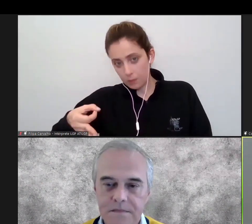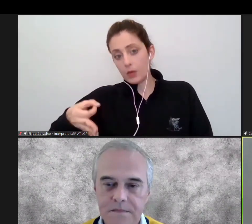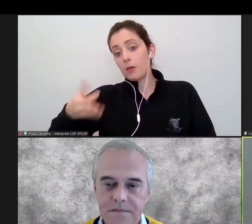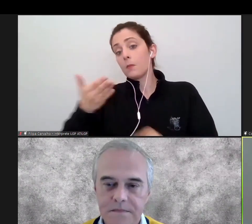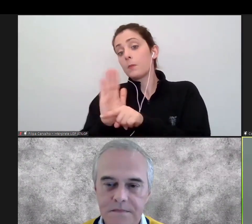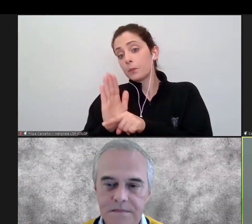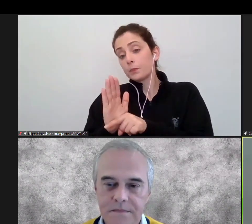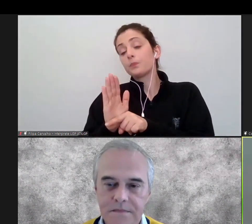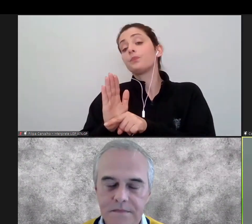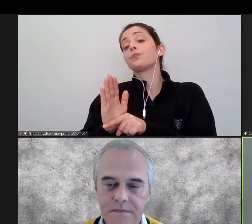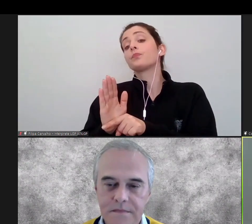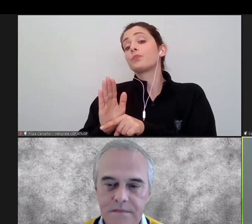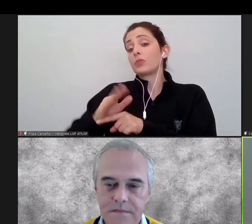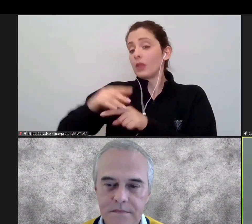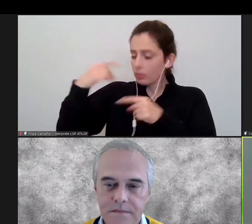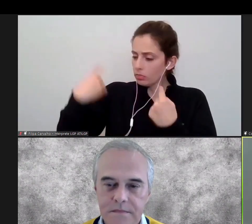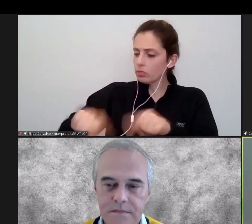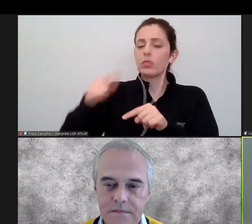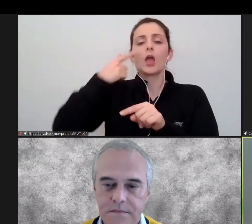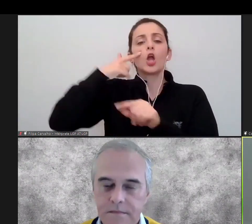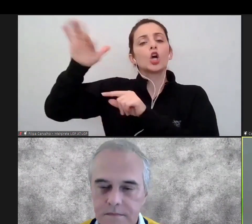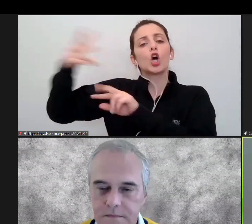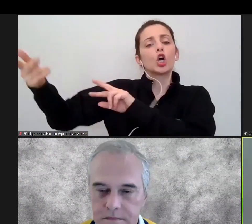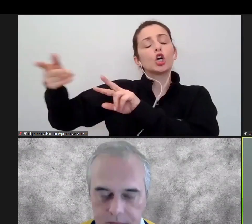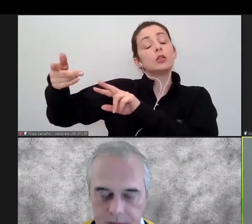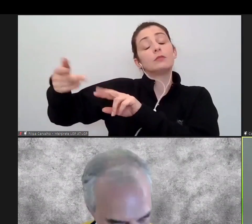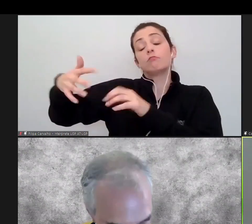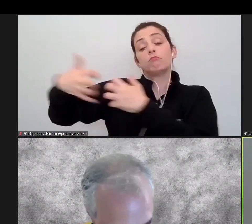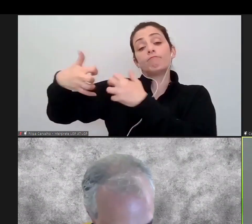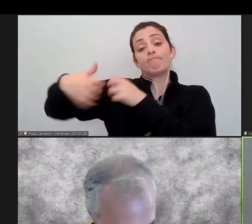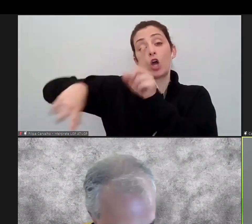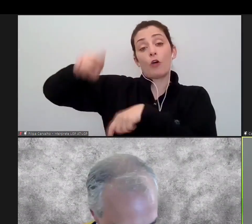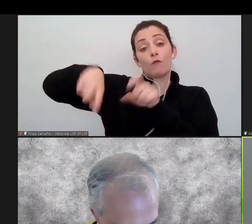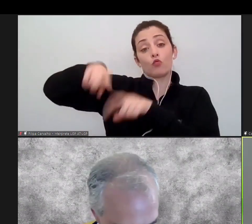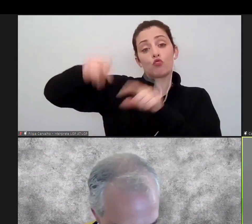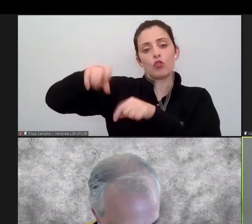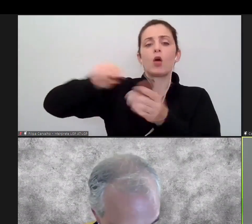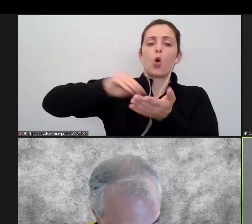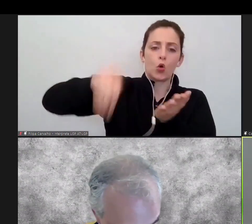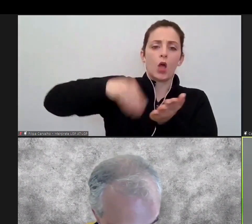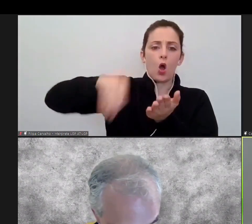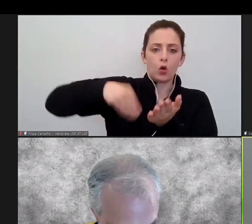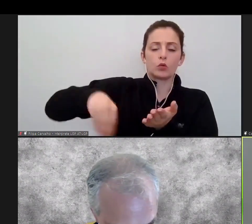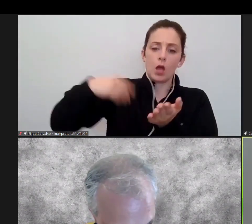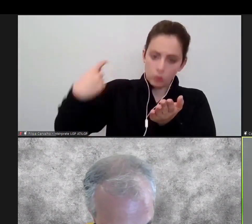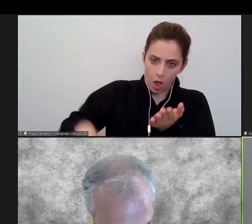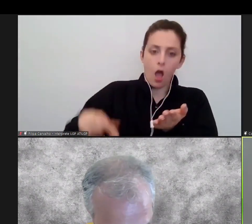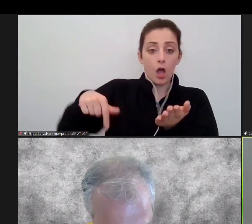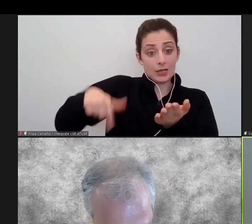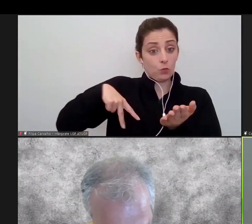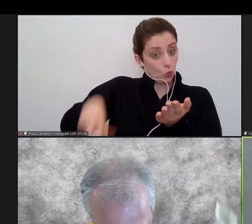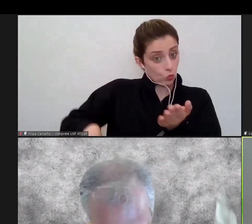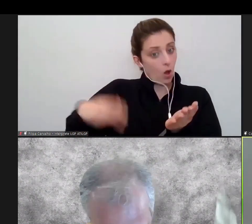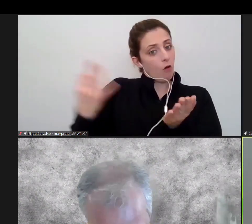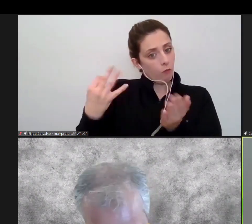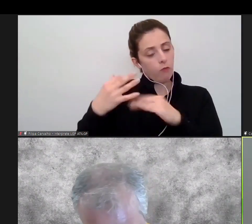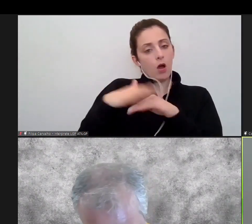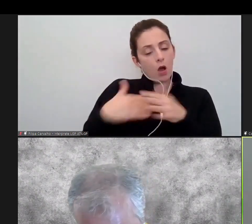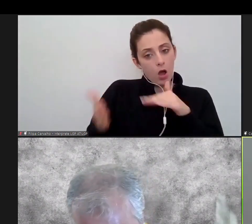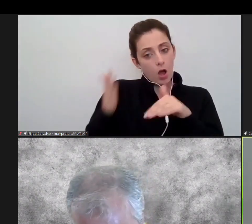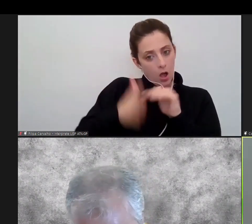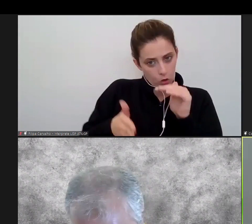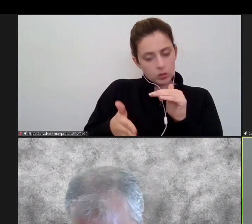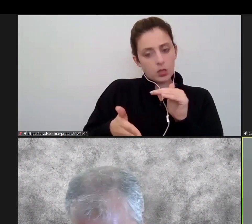para a contratação de refugiados. Há medidas de apoio já em Portugal na contratação de refugiados, mas